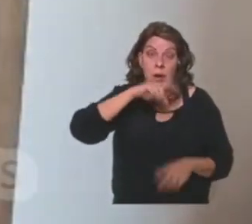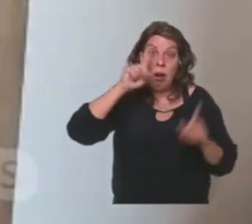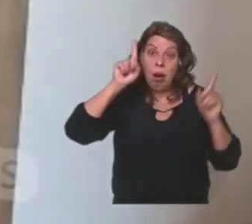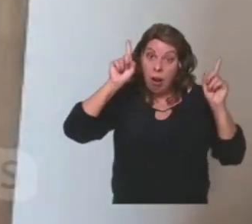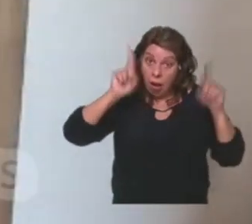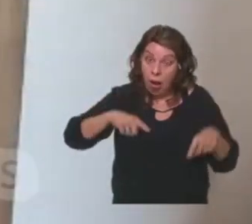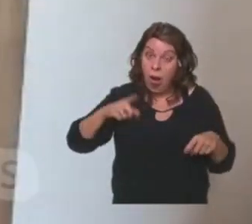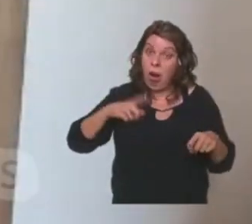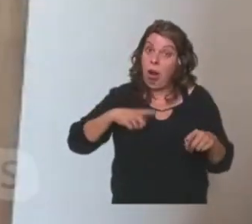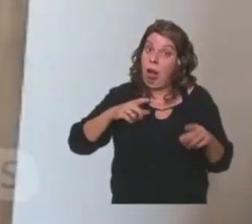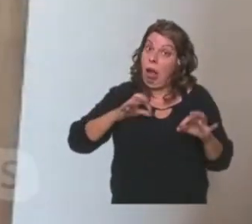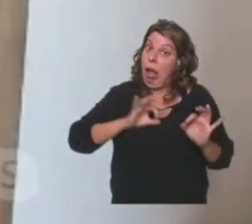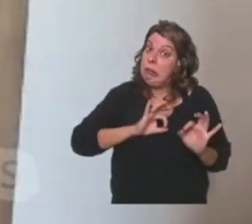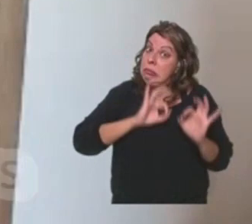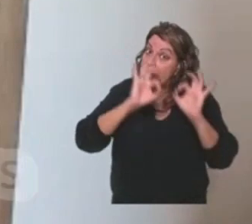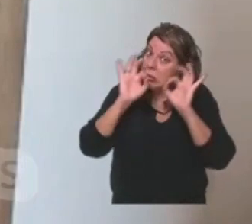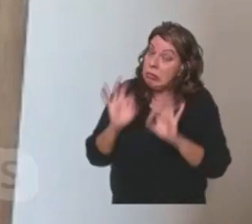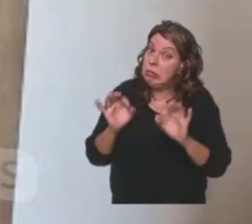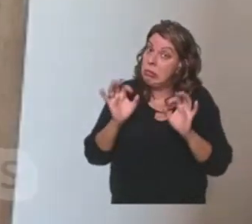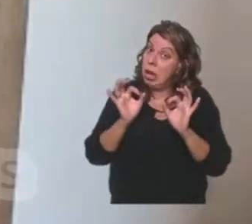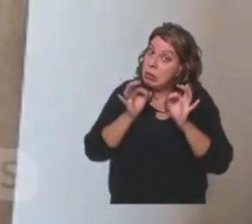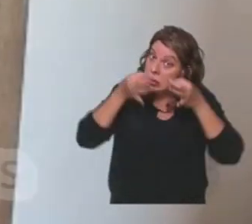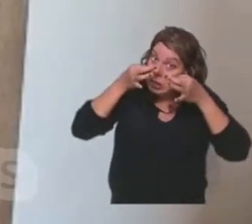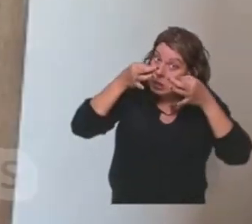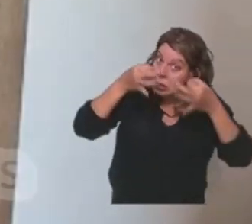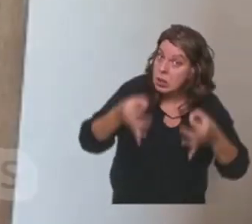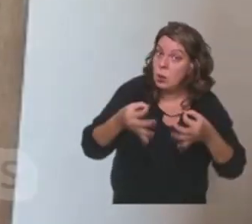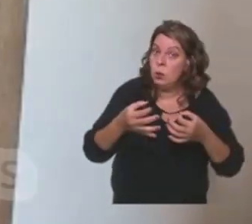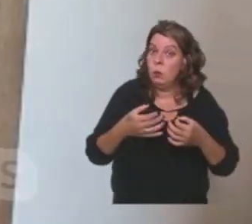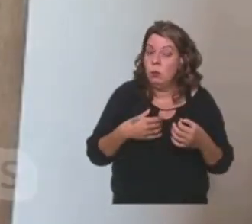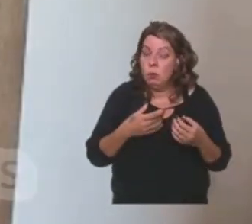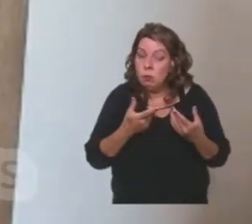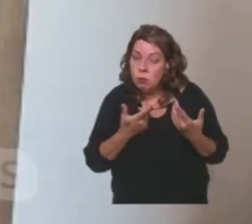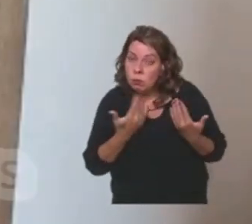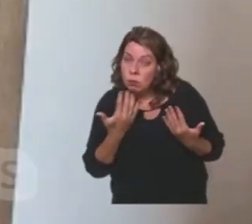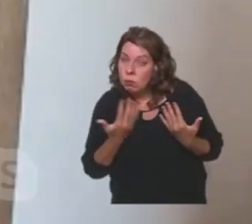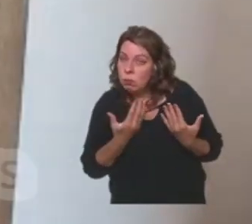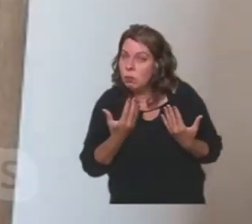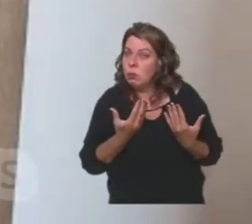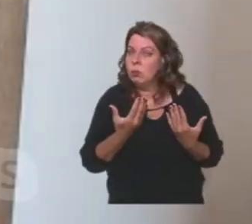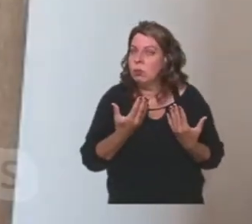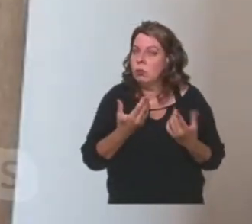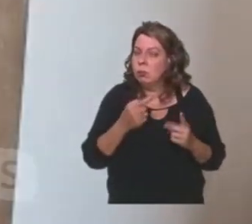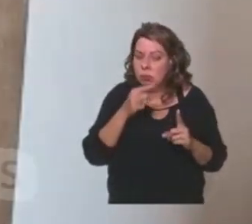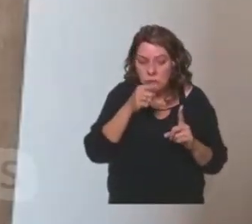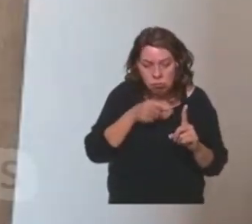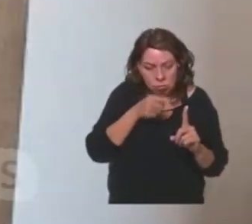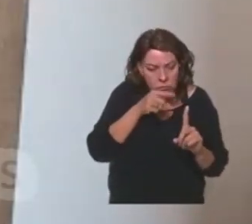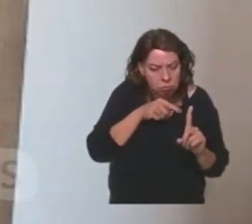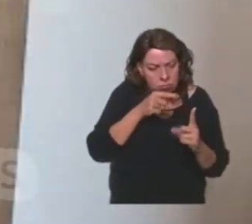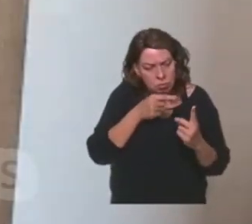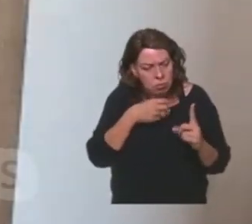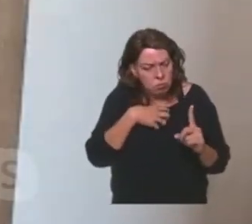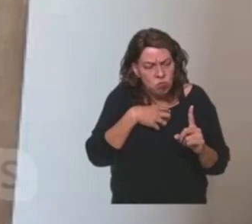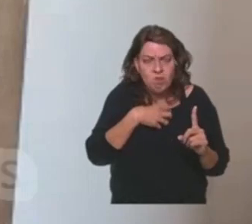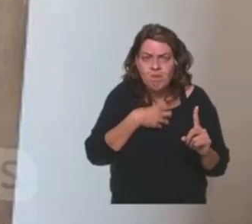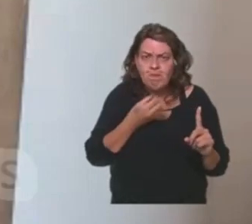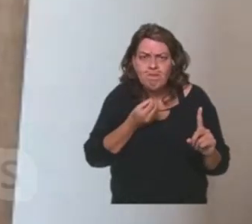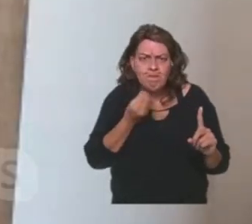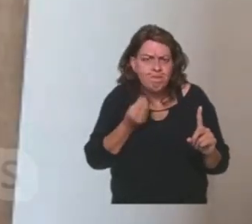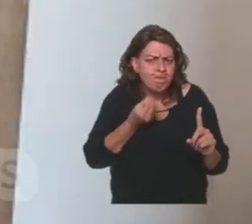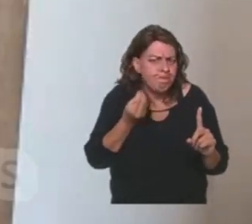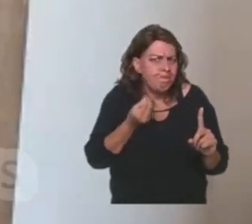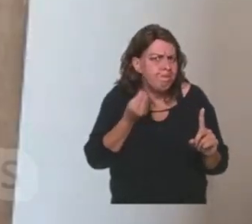civil, para a gente ter aquele olhazinho, né, delicado, aquele olhar persistente, assim, para os principais sintomas